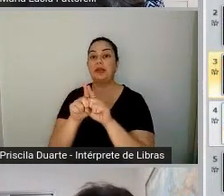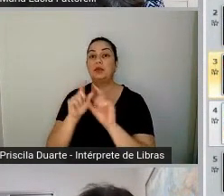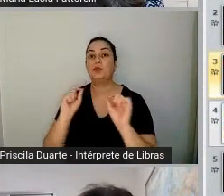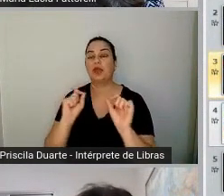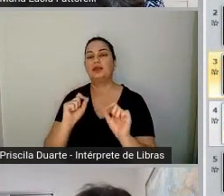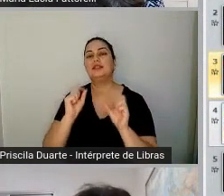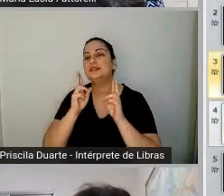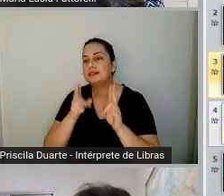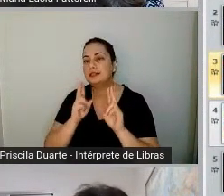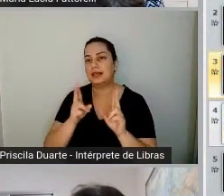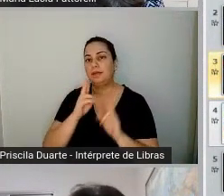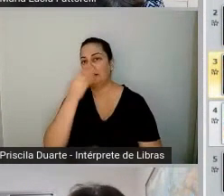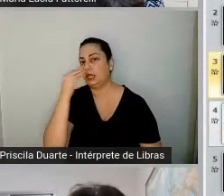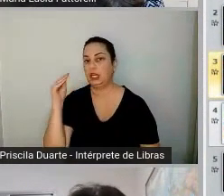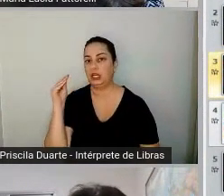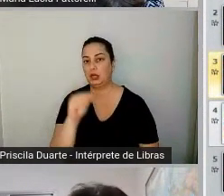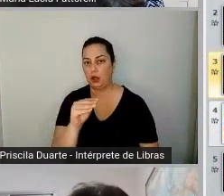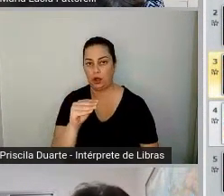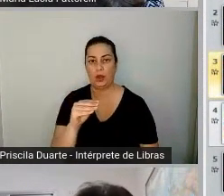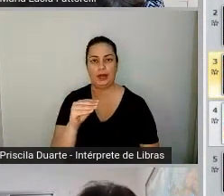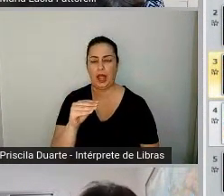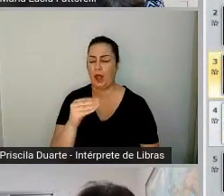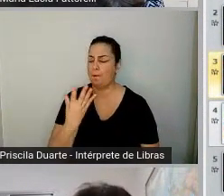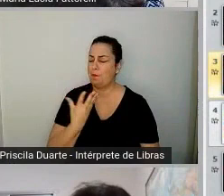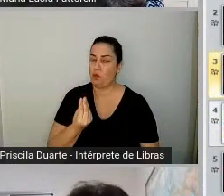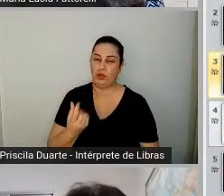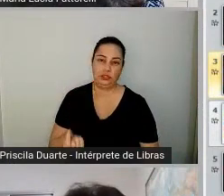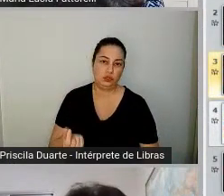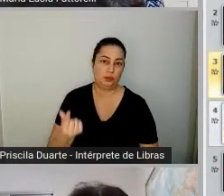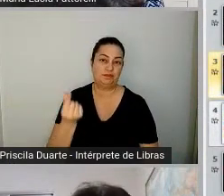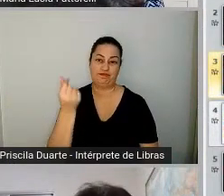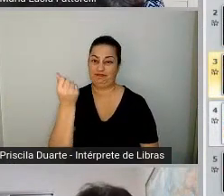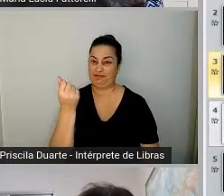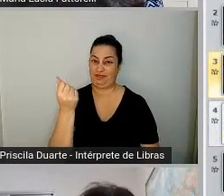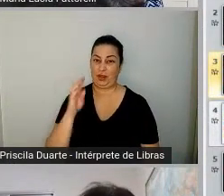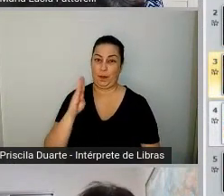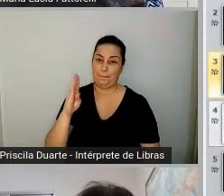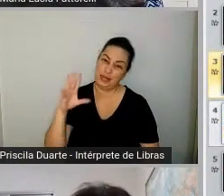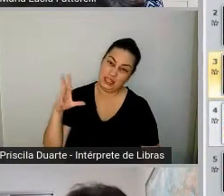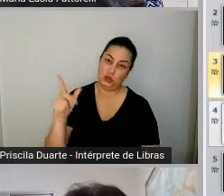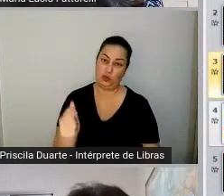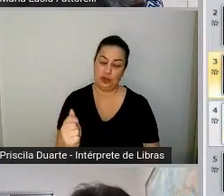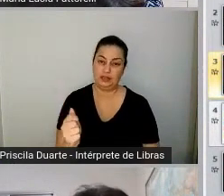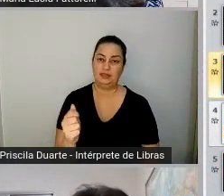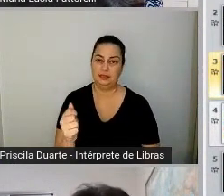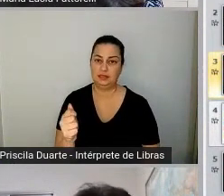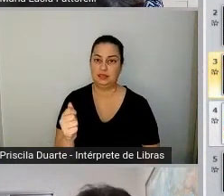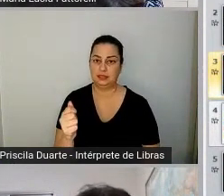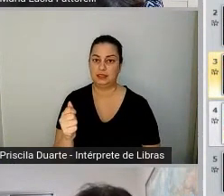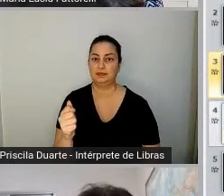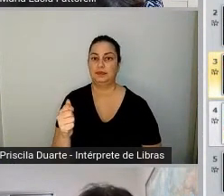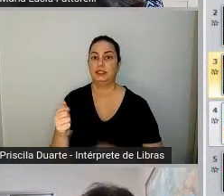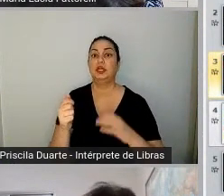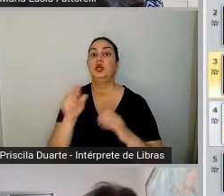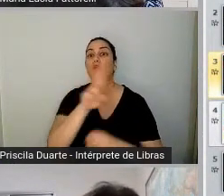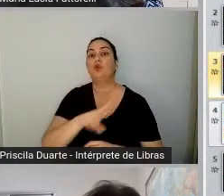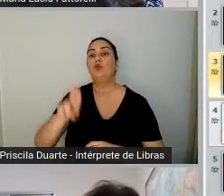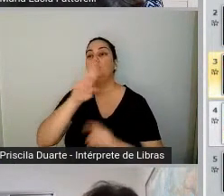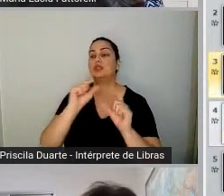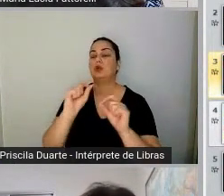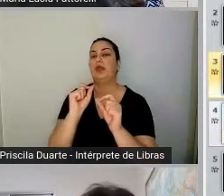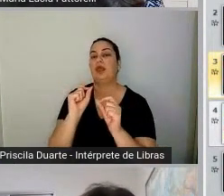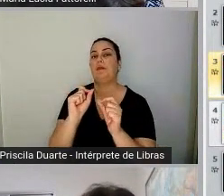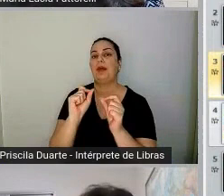de bilhões de reais de outras fontes, que nada tem a ver com novos empréstimos, são destinadas para o pagamento da dívida. Qual